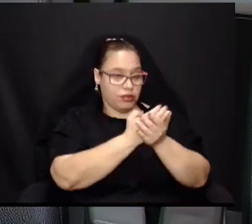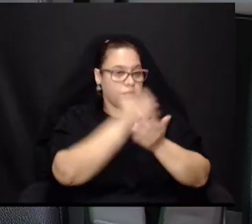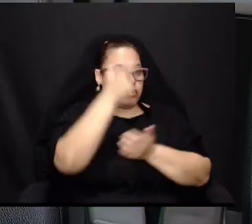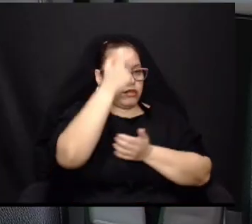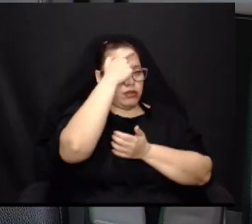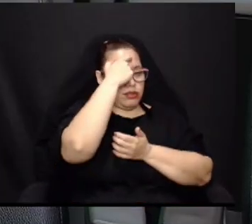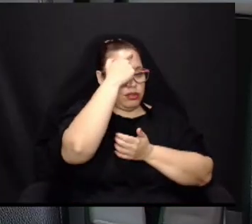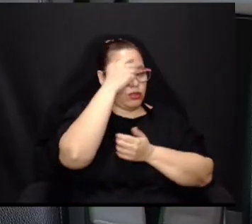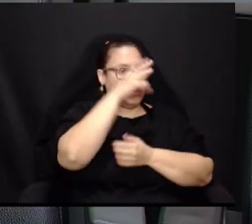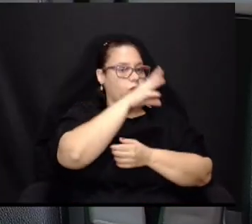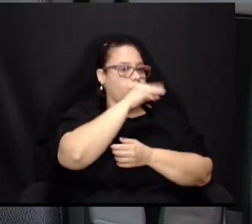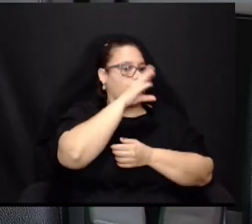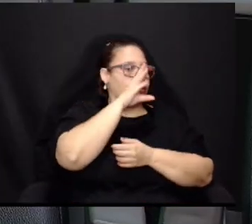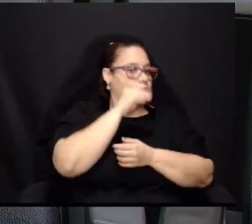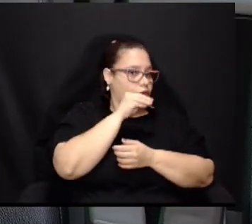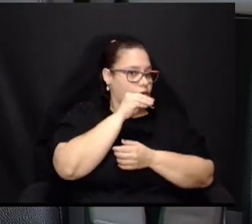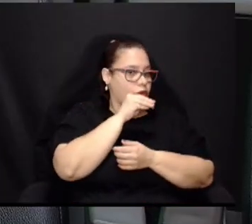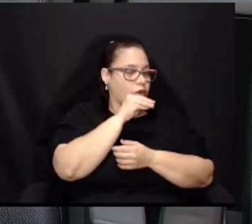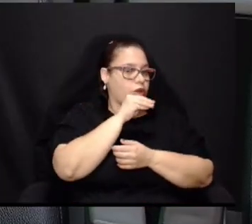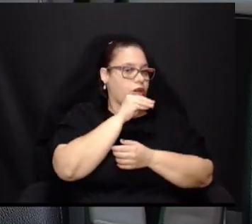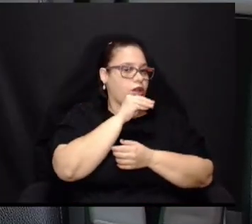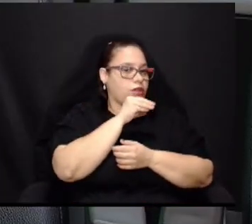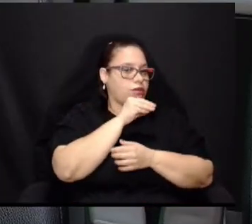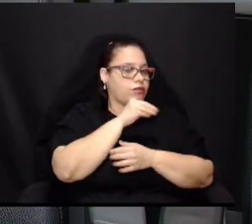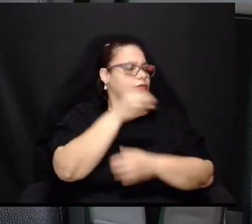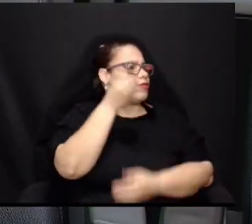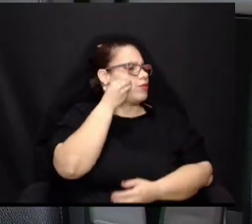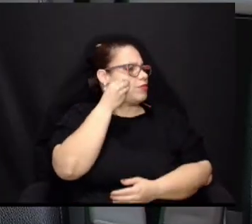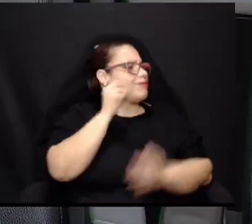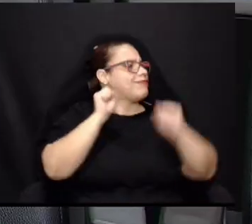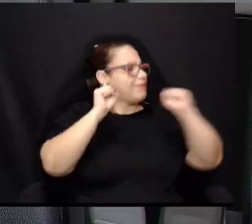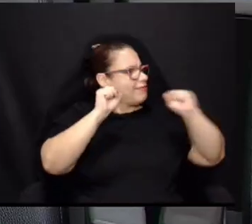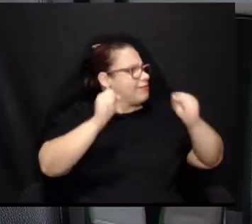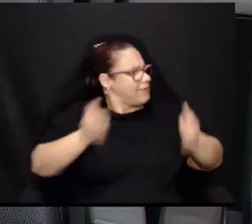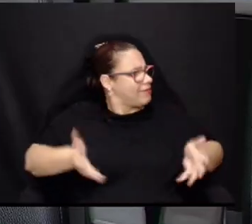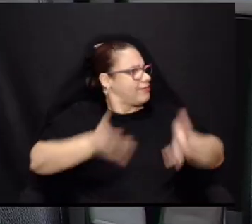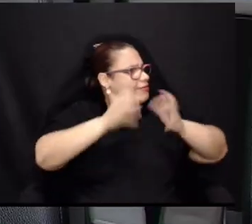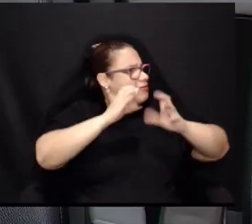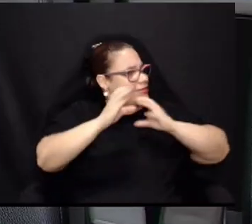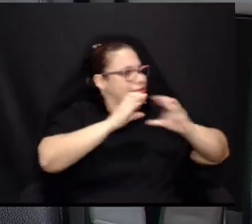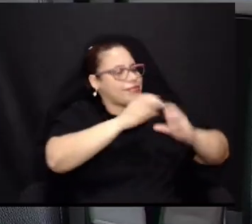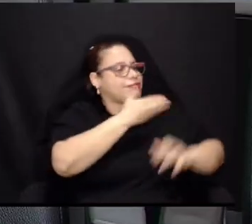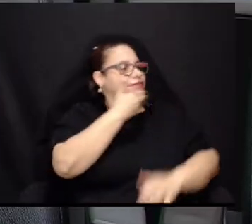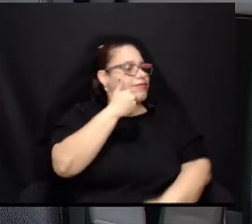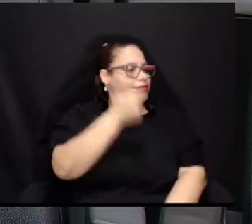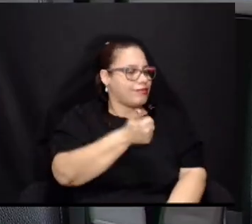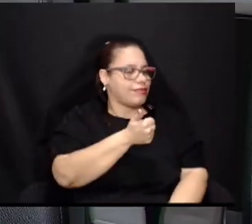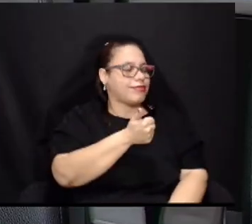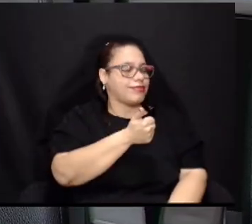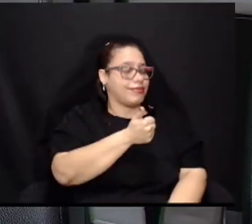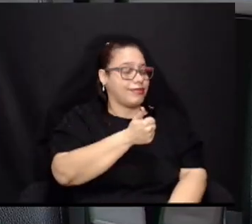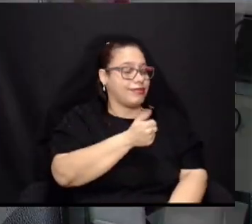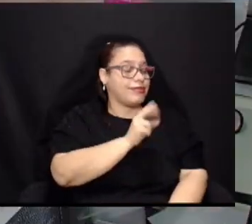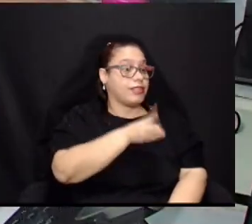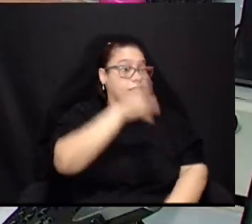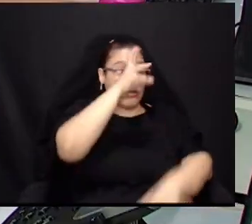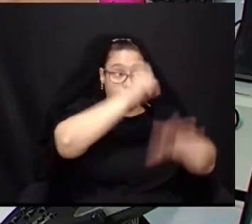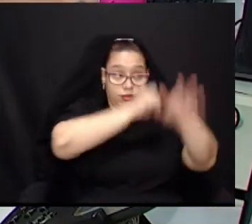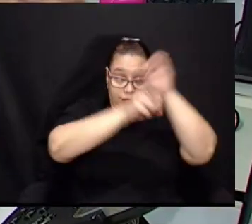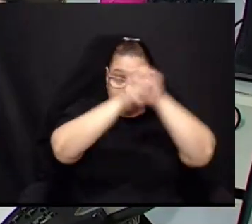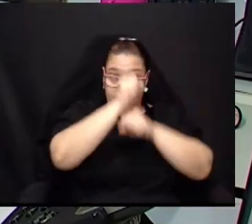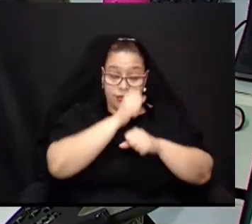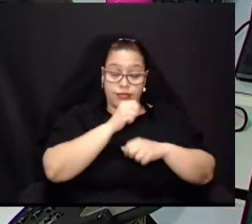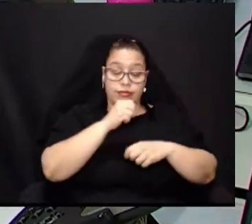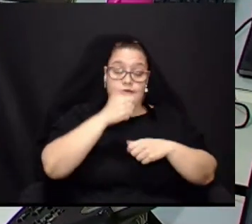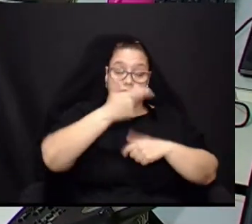colaborador e tentar sempre otimizar a nossa comunicação interna, né? Que acho que a gente tem que sempre aprender, reciclar,